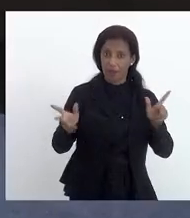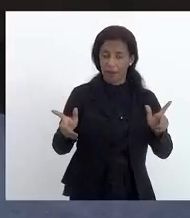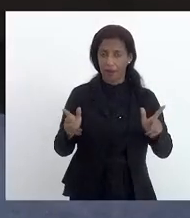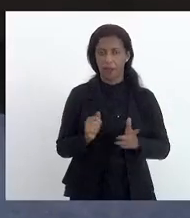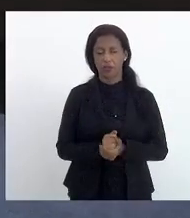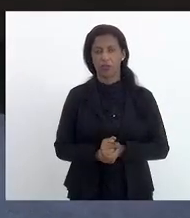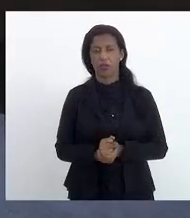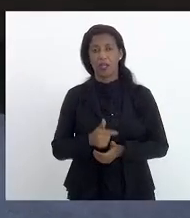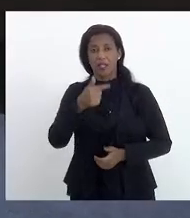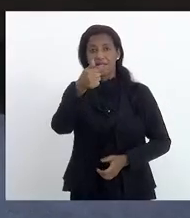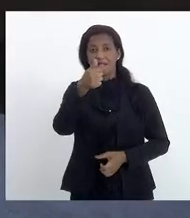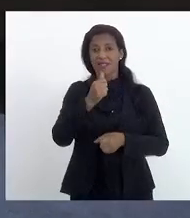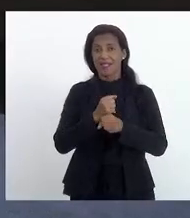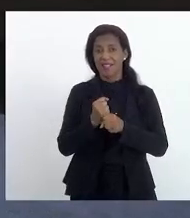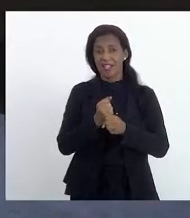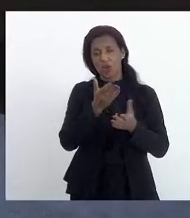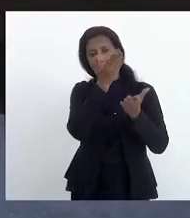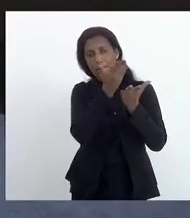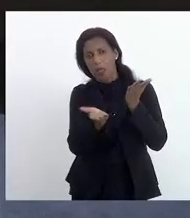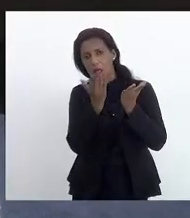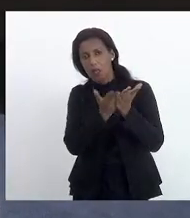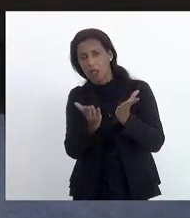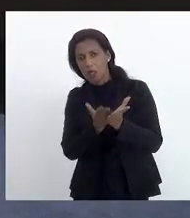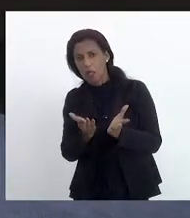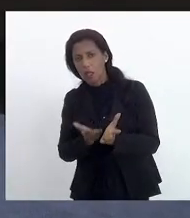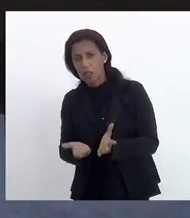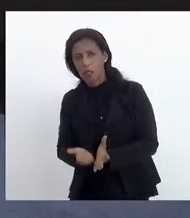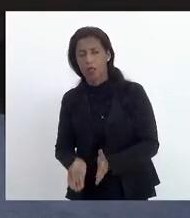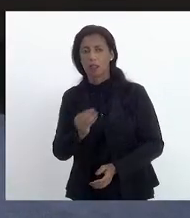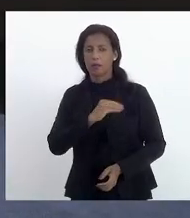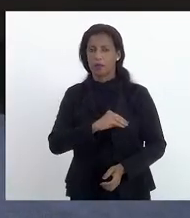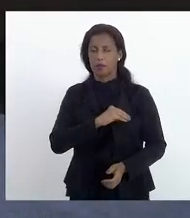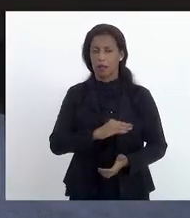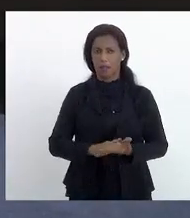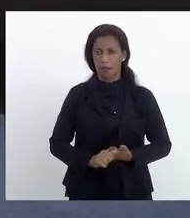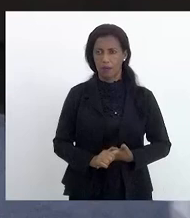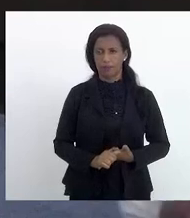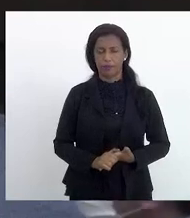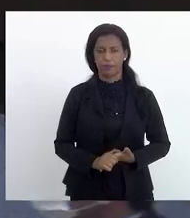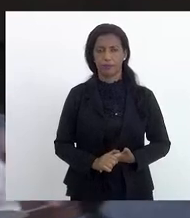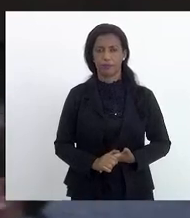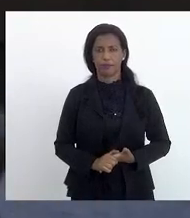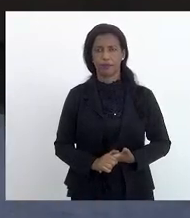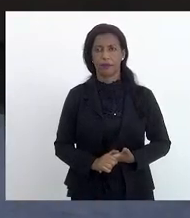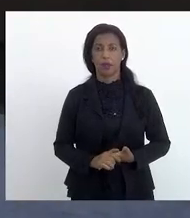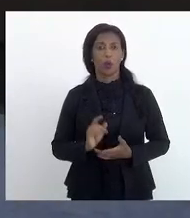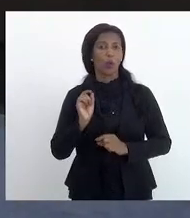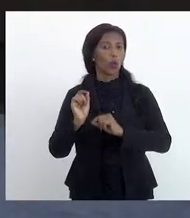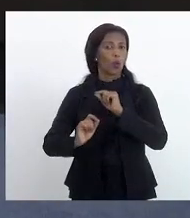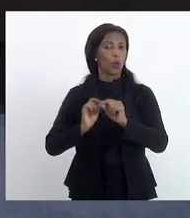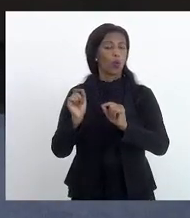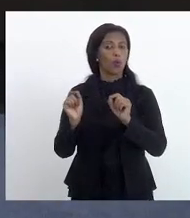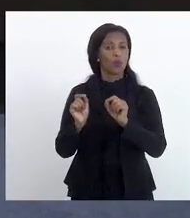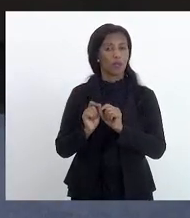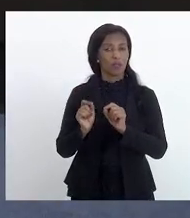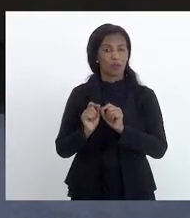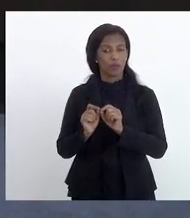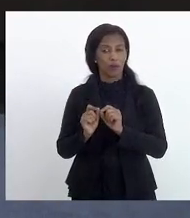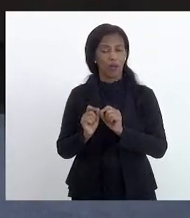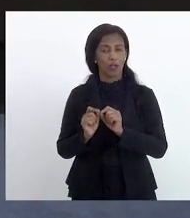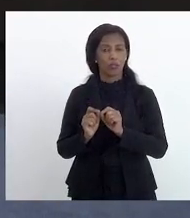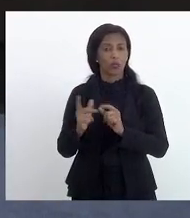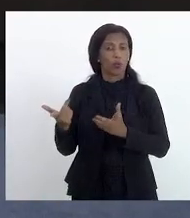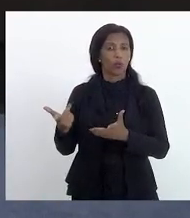de 7 anos aí com perdas salariais bastante significativas, o que faz com que o seu poder de